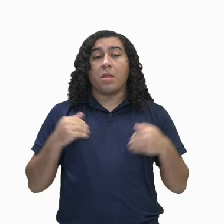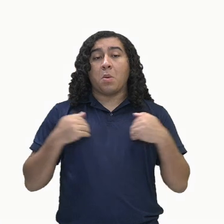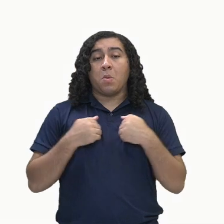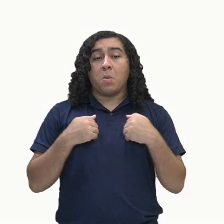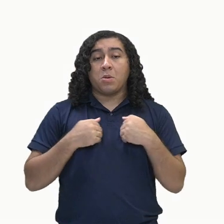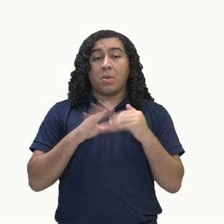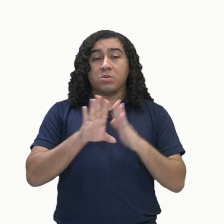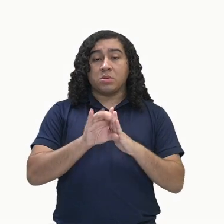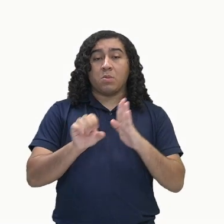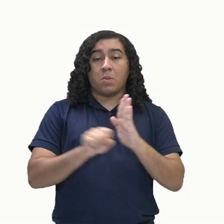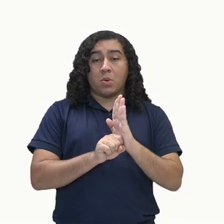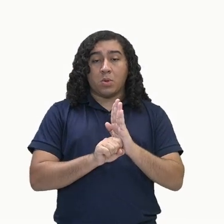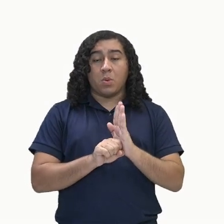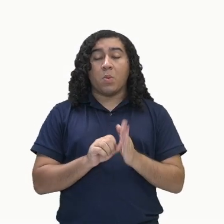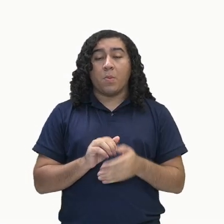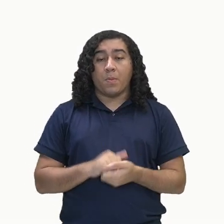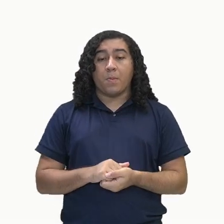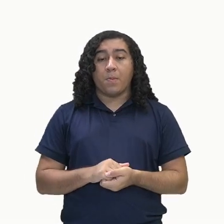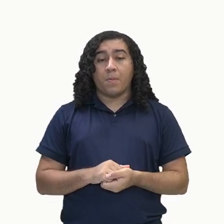simbólico.